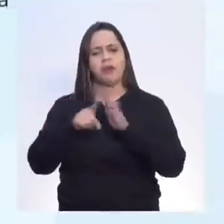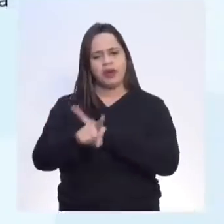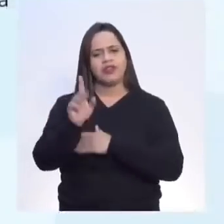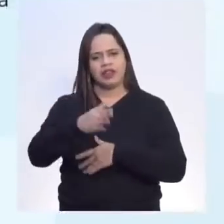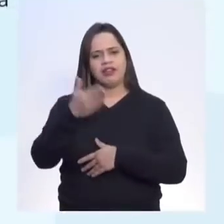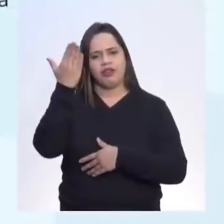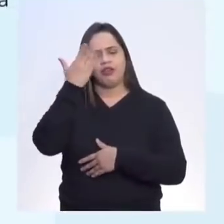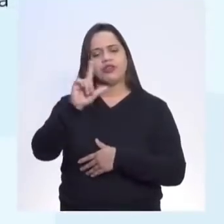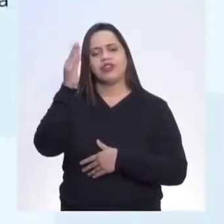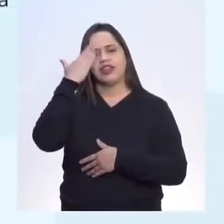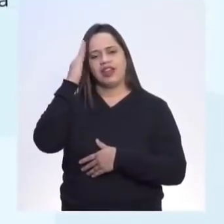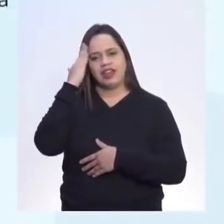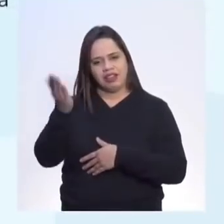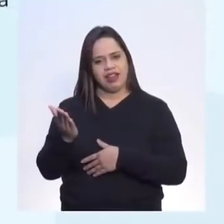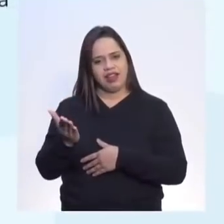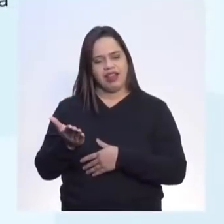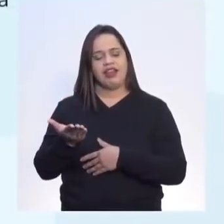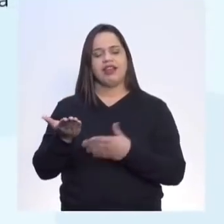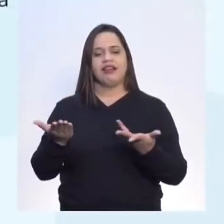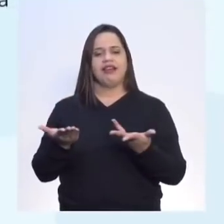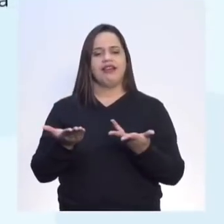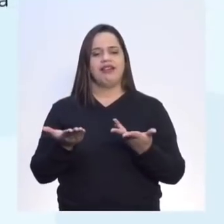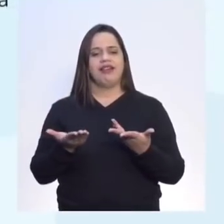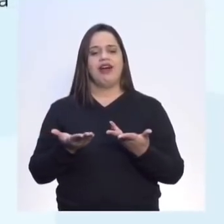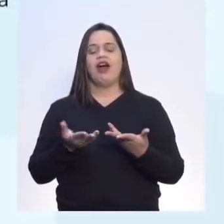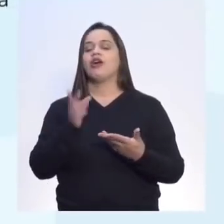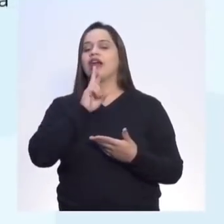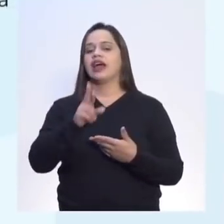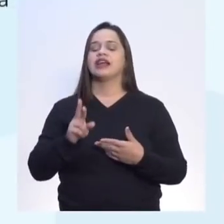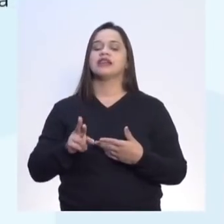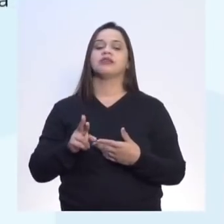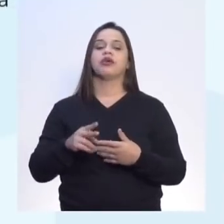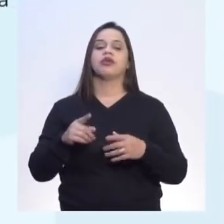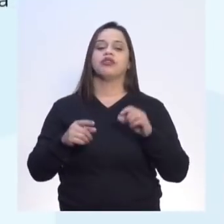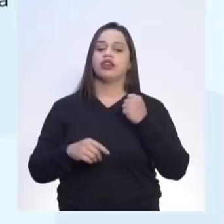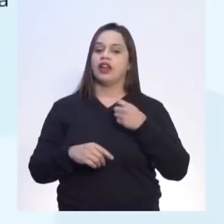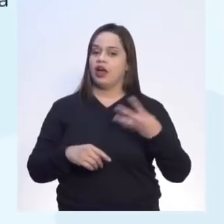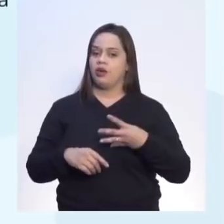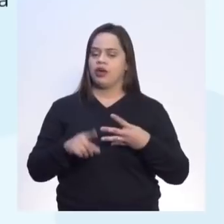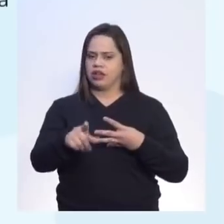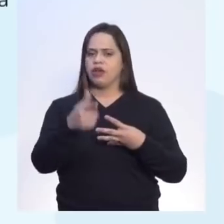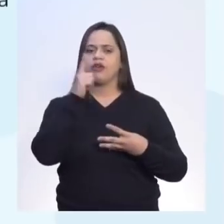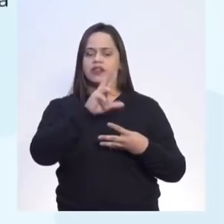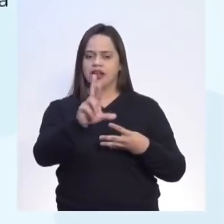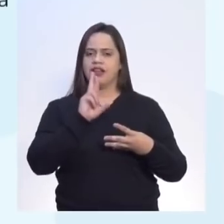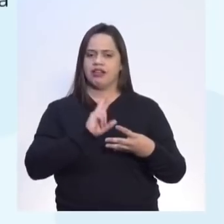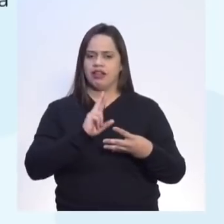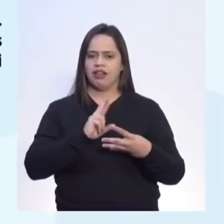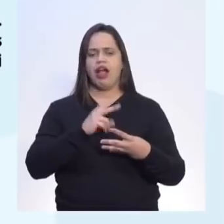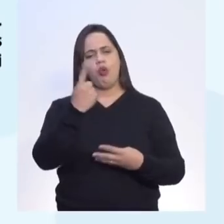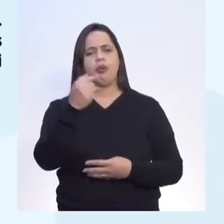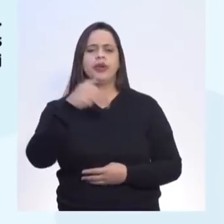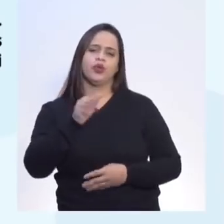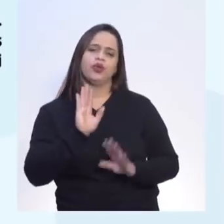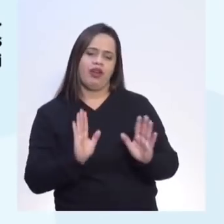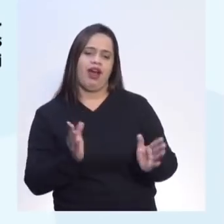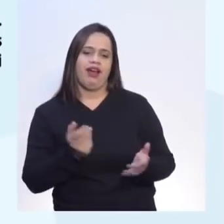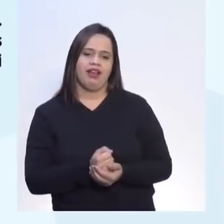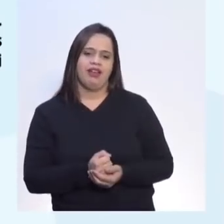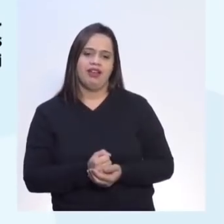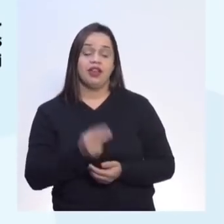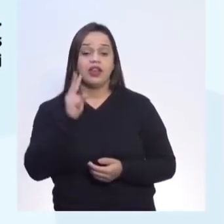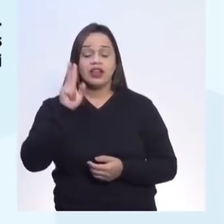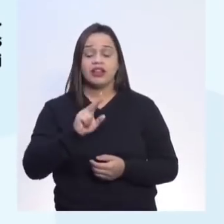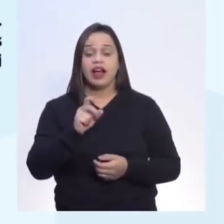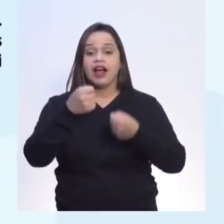da mensagem. Eu vou voltar na mensagem, tá? Então, responde para a Pro aí na 4. 2 minutinhos. 1 minuto, vai, gente. O que